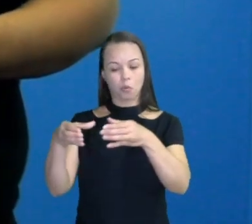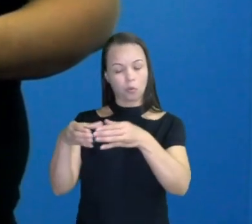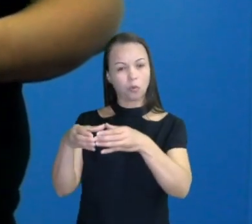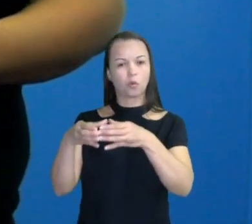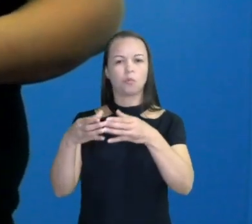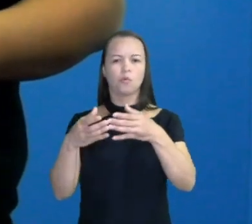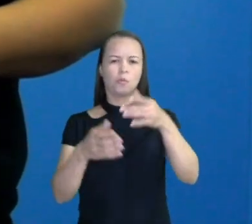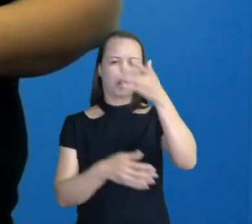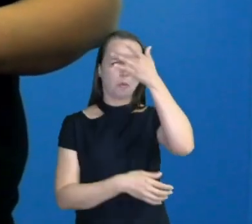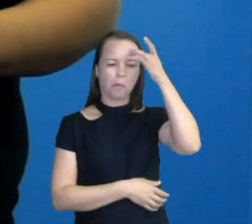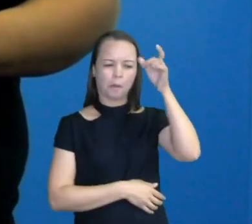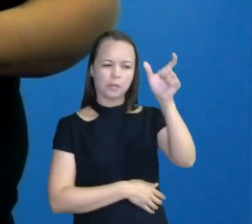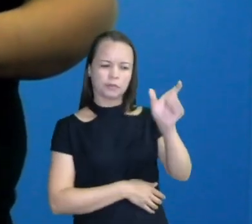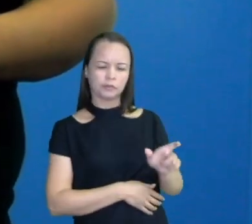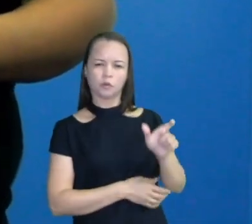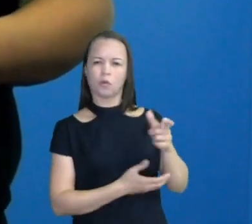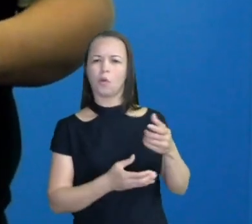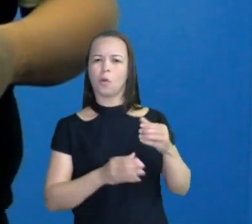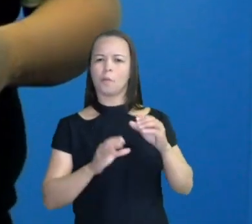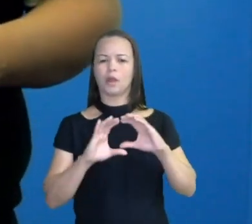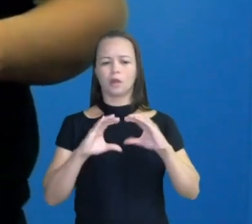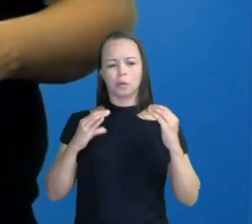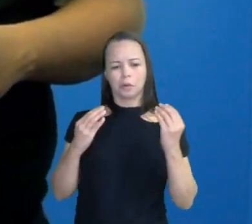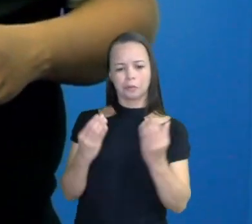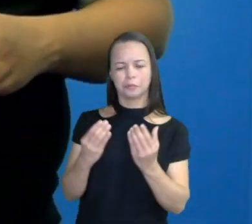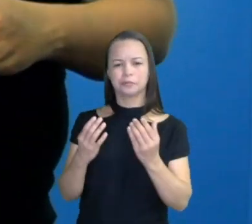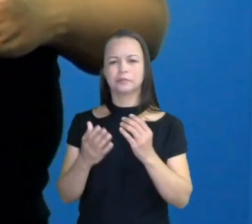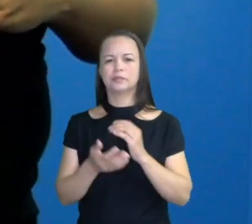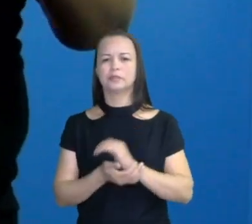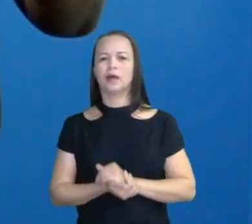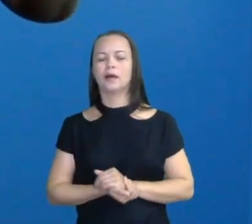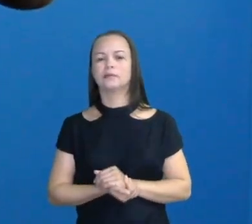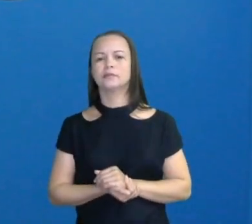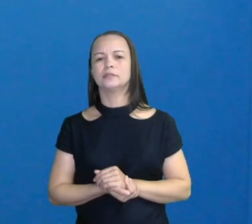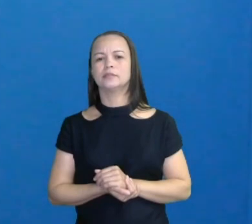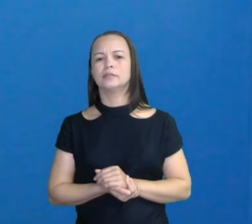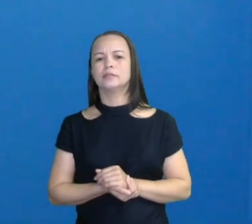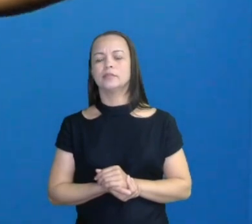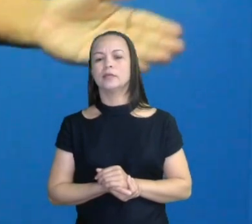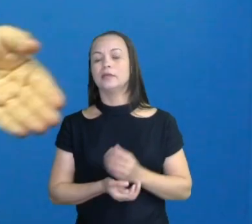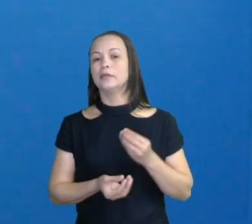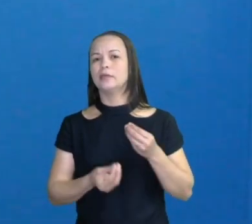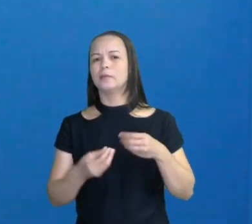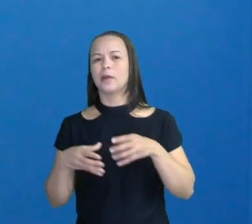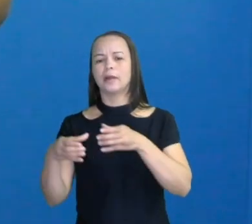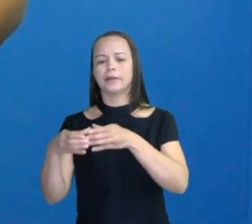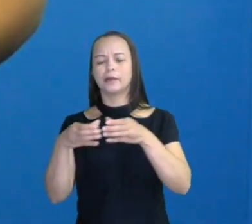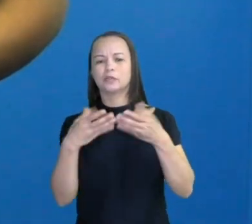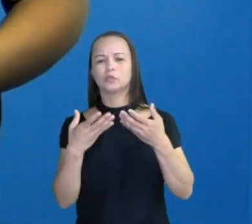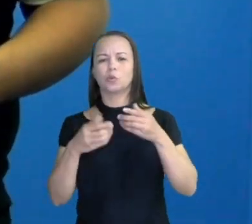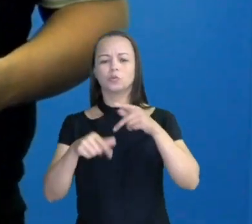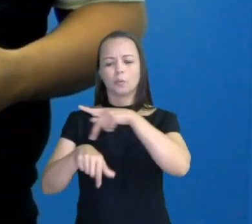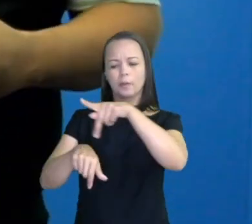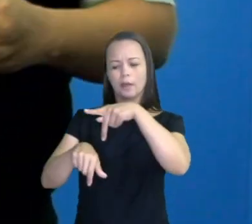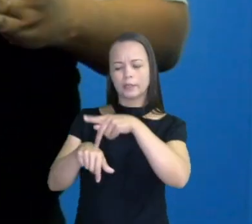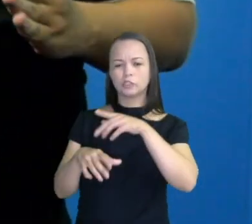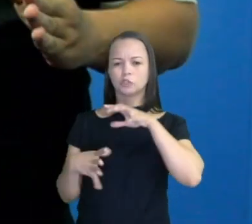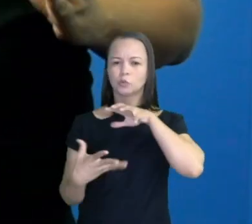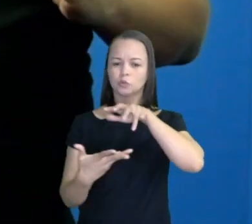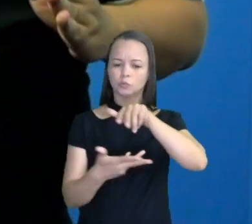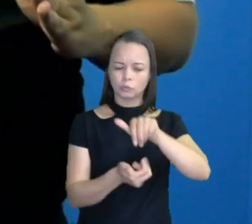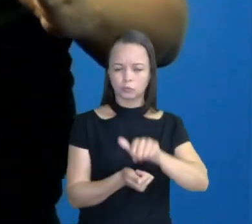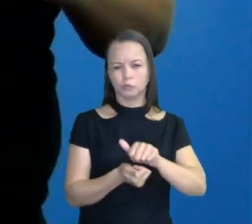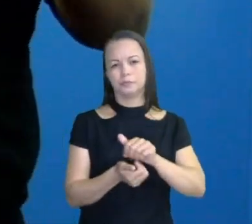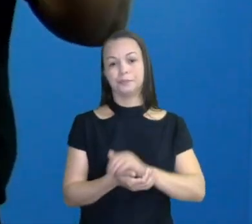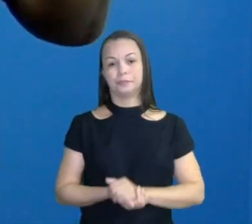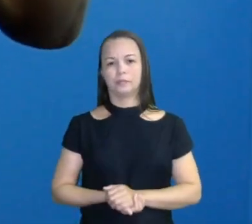uma pessoa, para uma comunidade ou para todo um país, todo mundo. A gente sabe